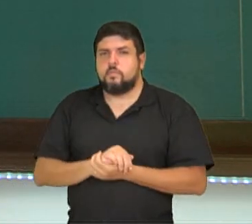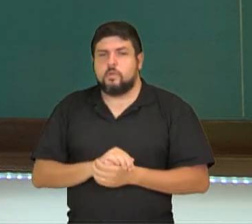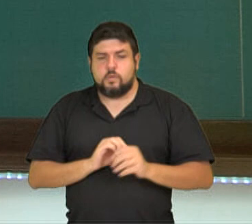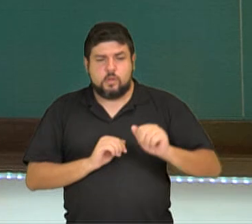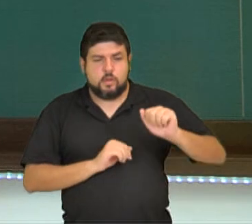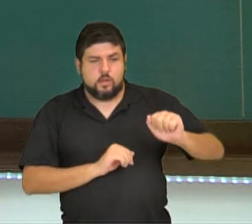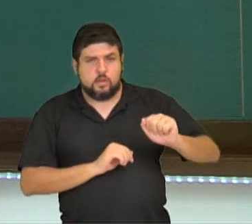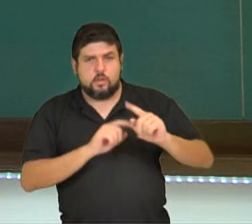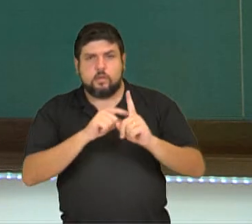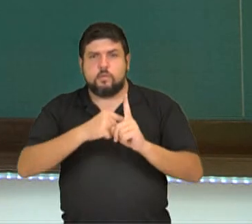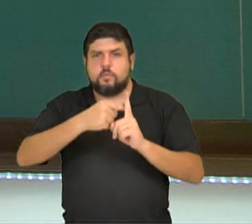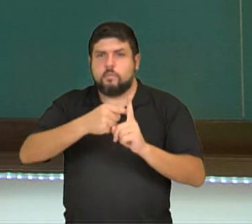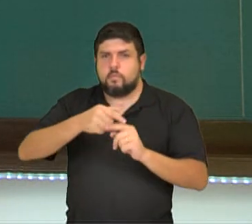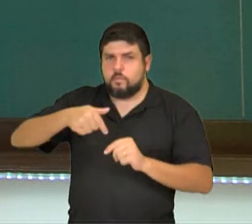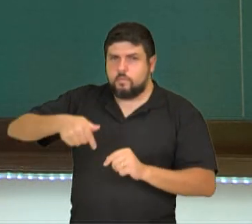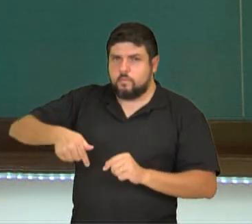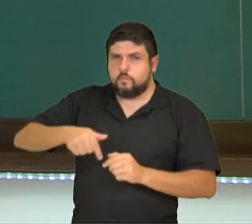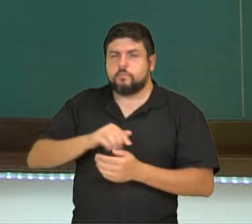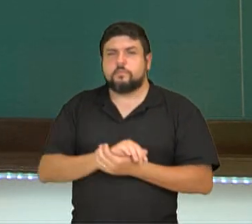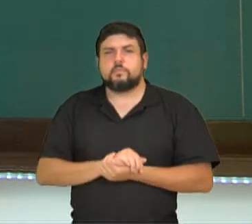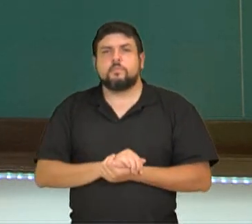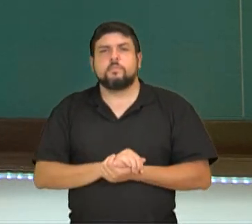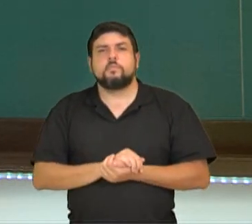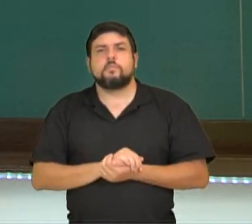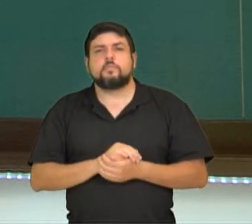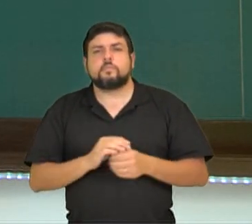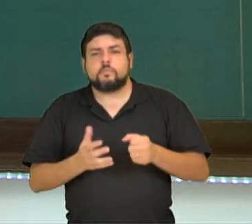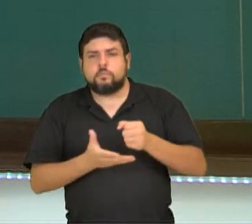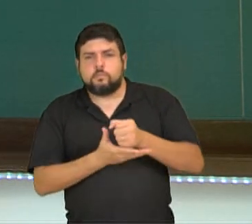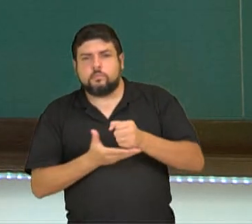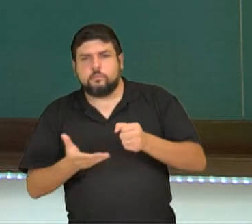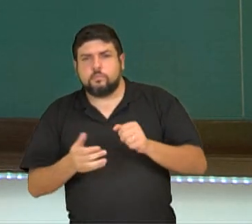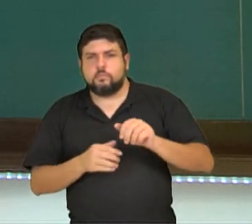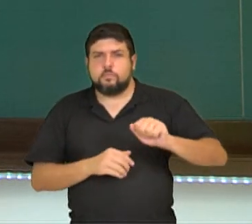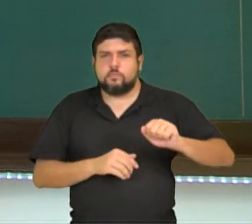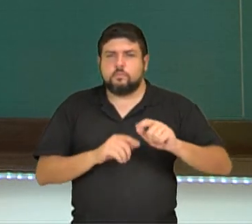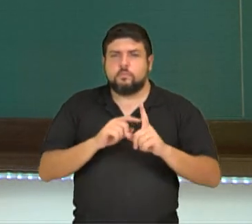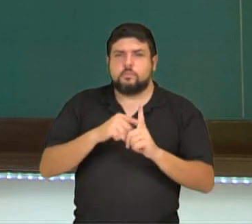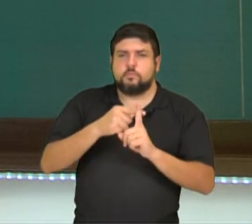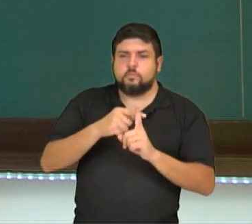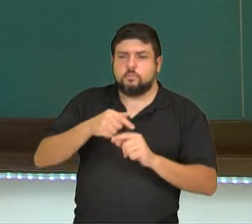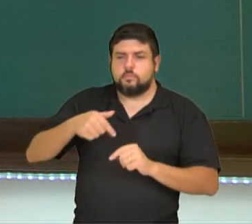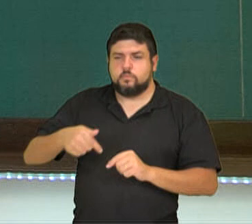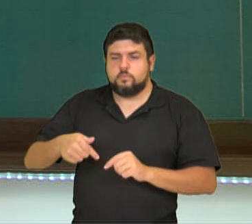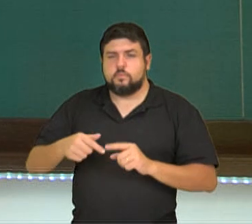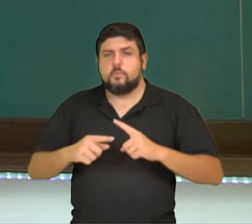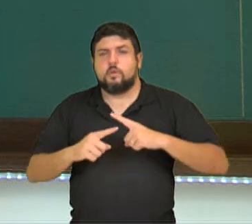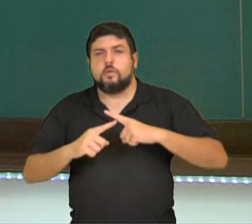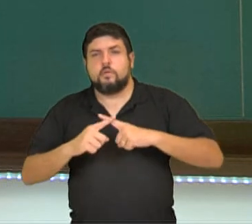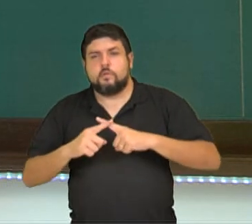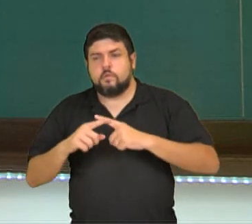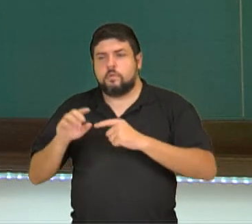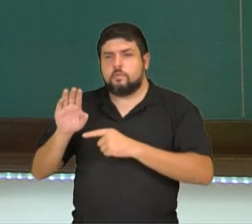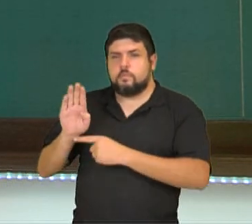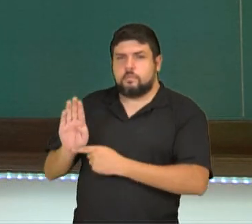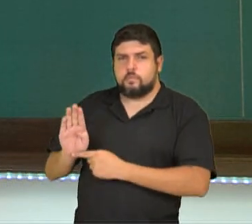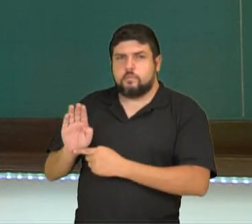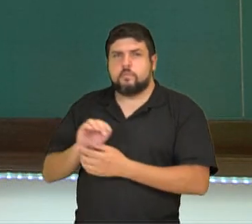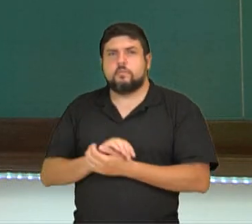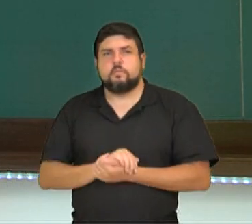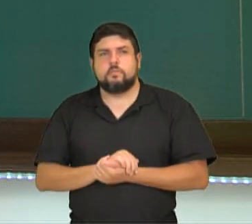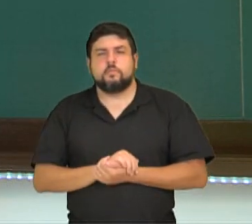7, tá bom? Então a base A mais 7 vezes a altura que é B. Então eu tenho que a